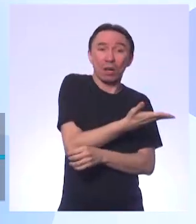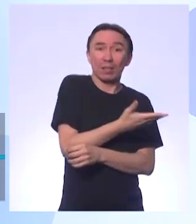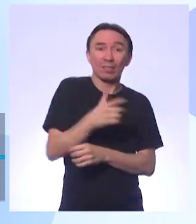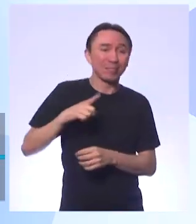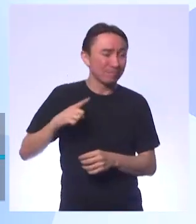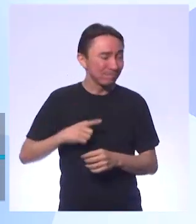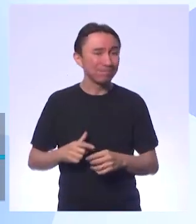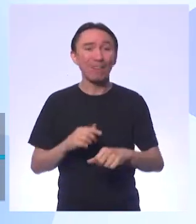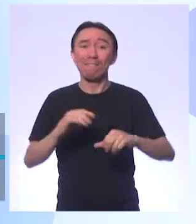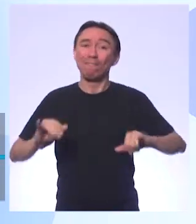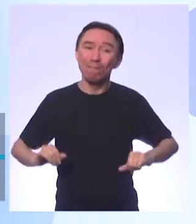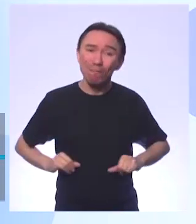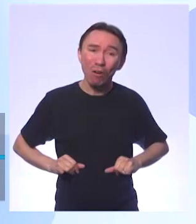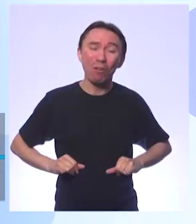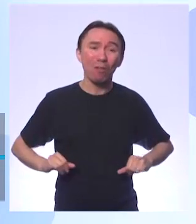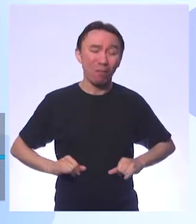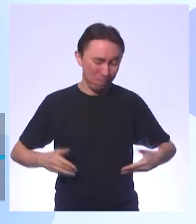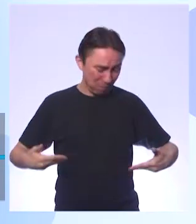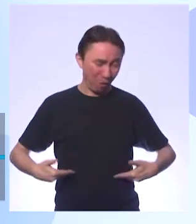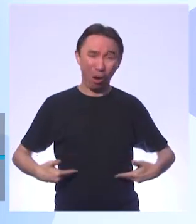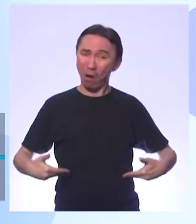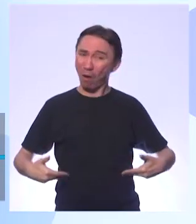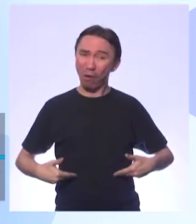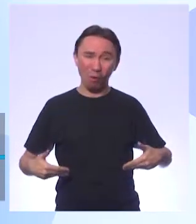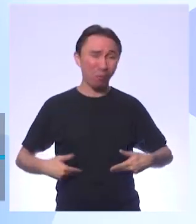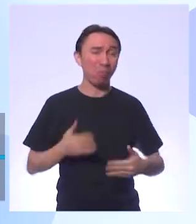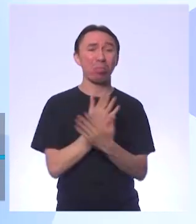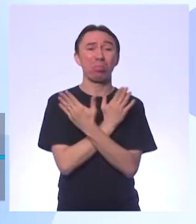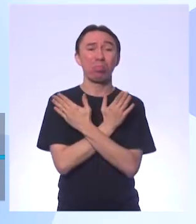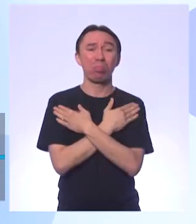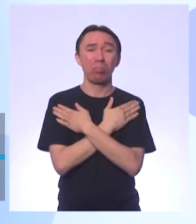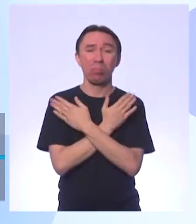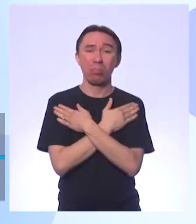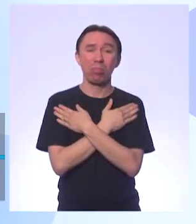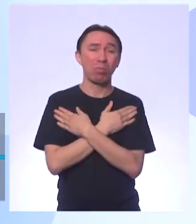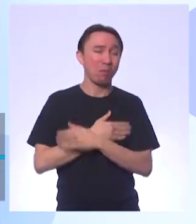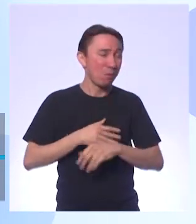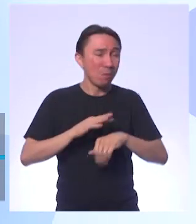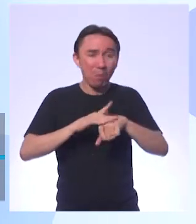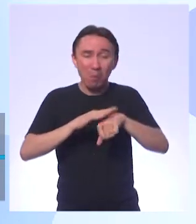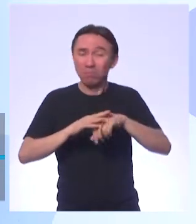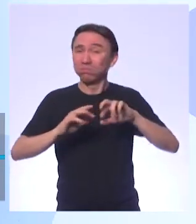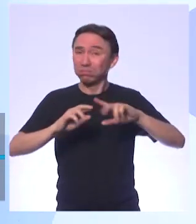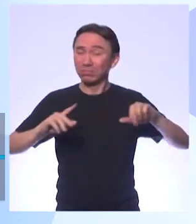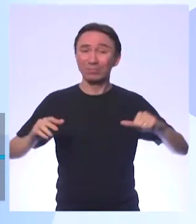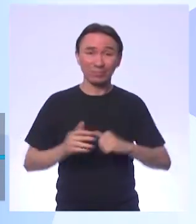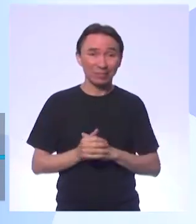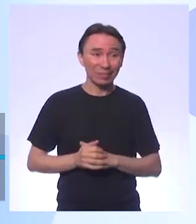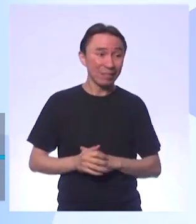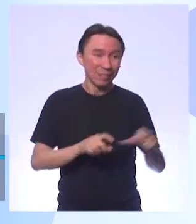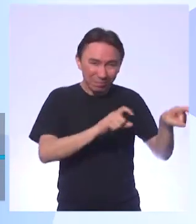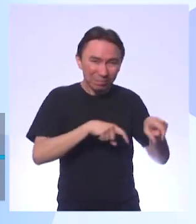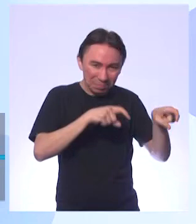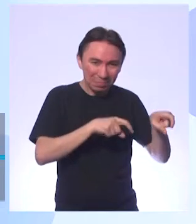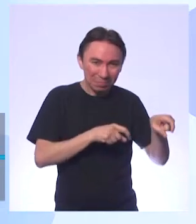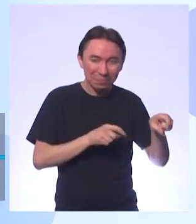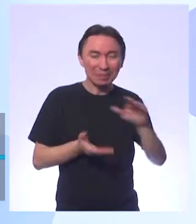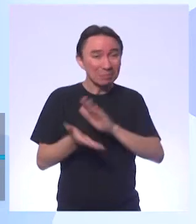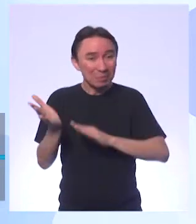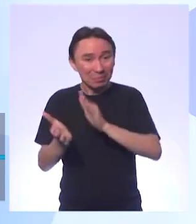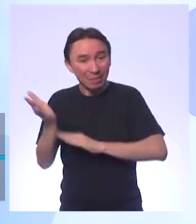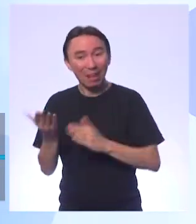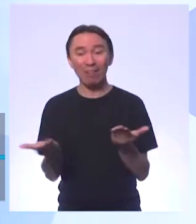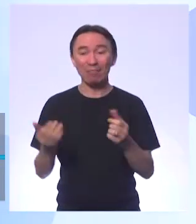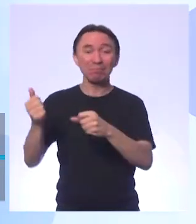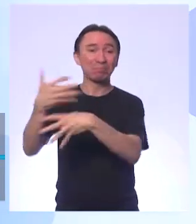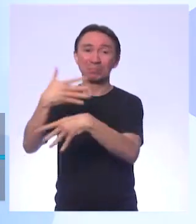aqueles camponeses que saíram lá das zonas rurais, vocês se lembram disso? Agora eles estão na cidade e aí eles estão assim,